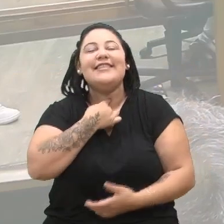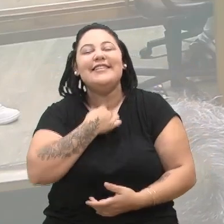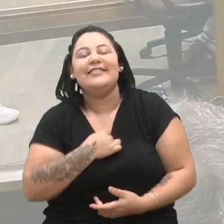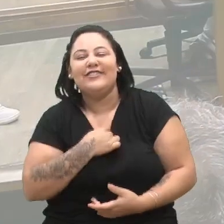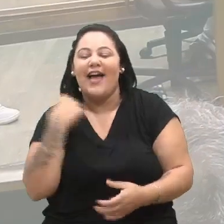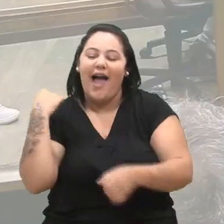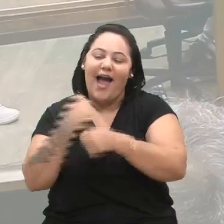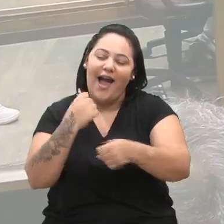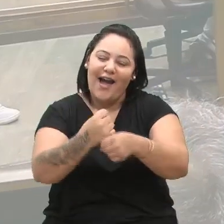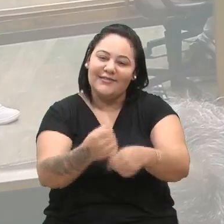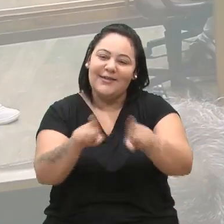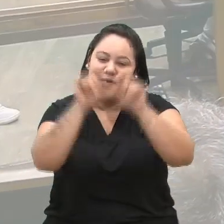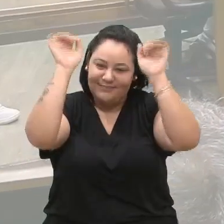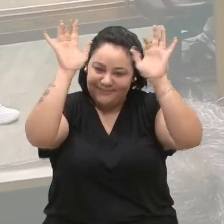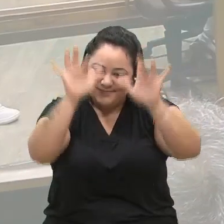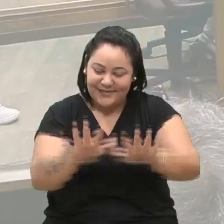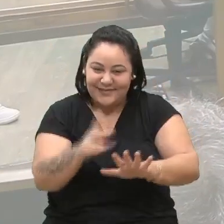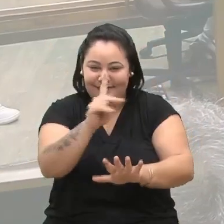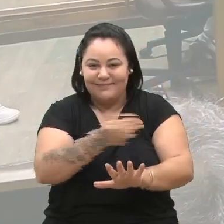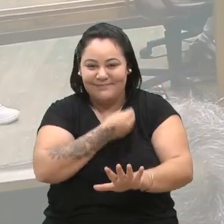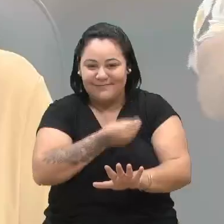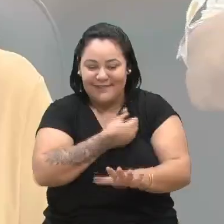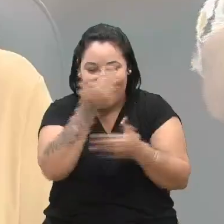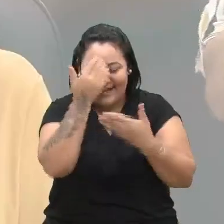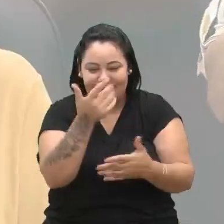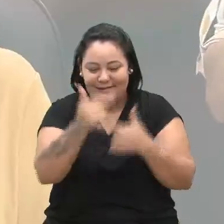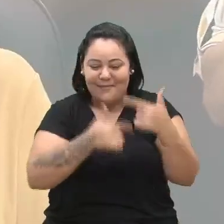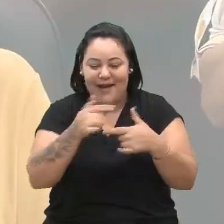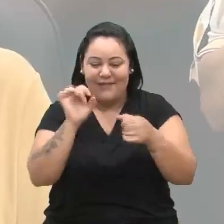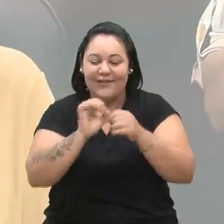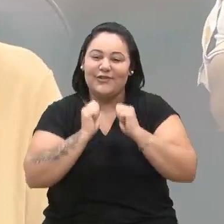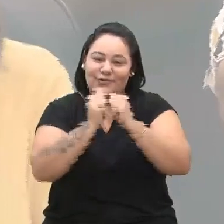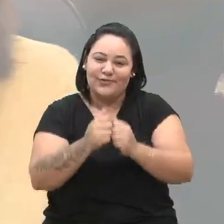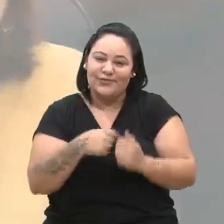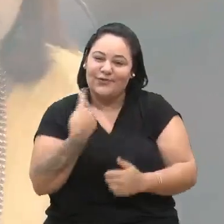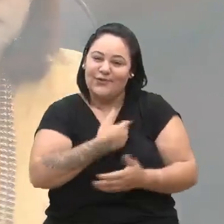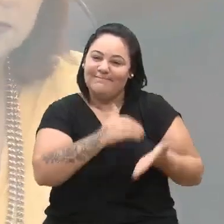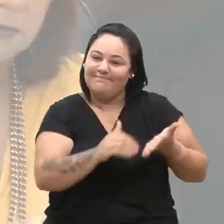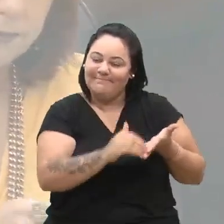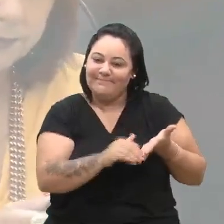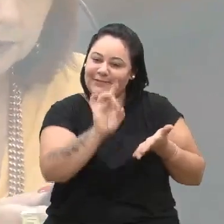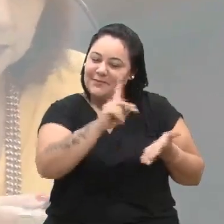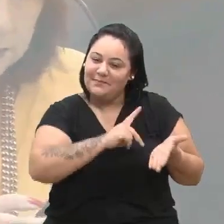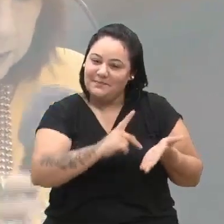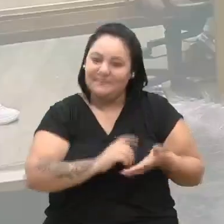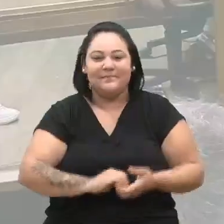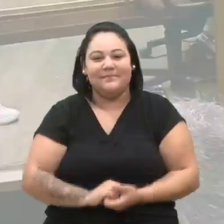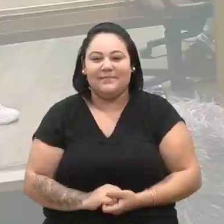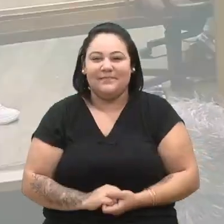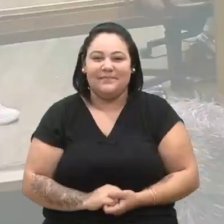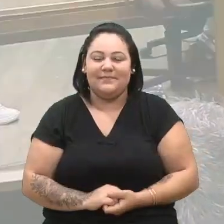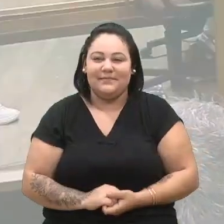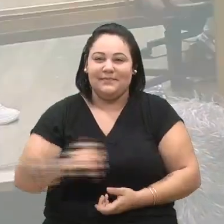muitas bênçãos também. E agradecê-la pelo belo trabalho que ela faz no nosso gabinete. Era isso, senhora presidente.